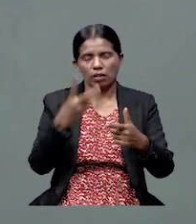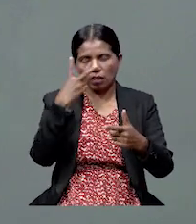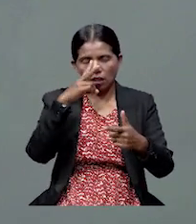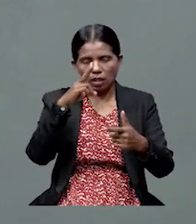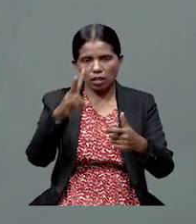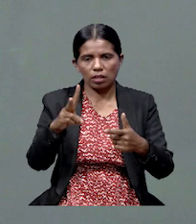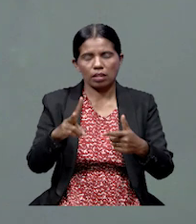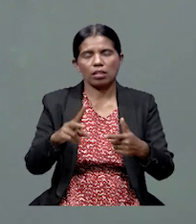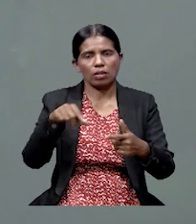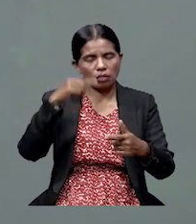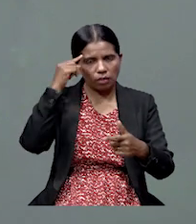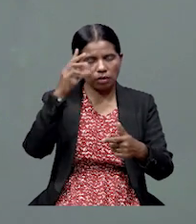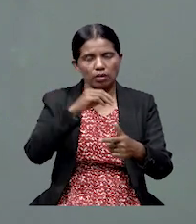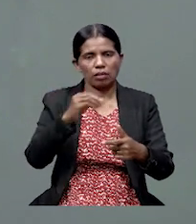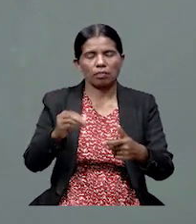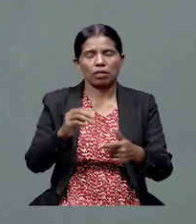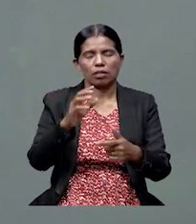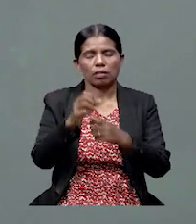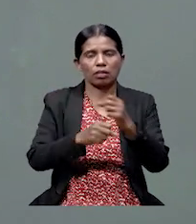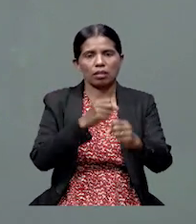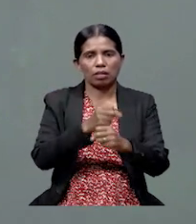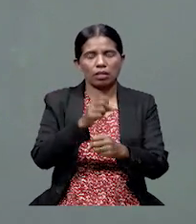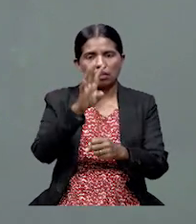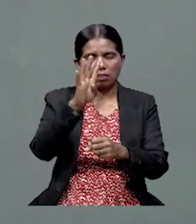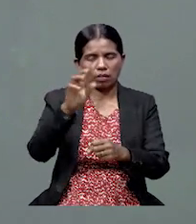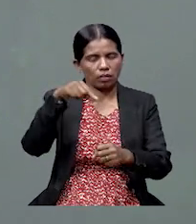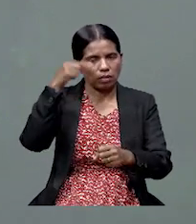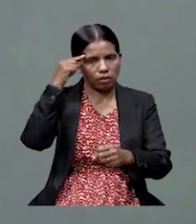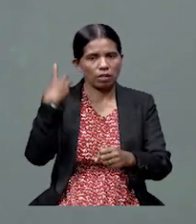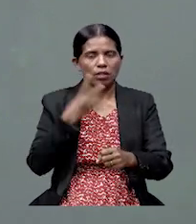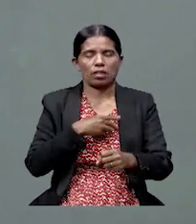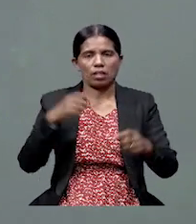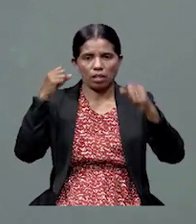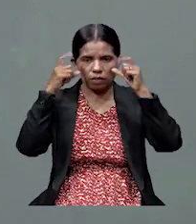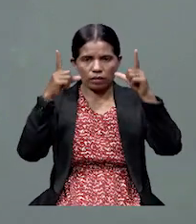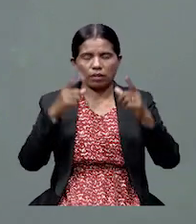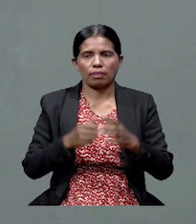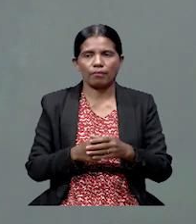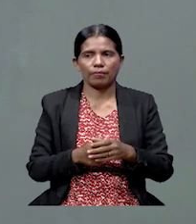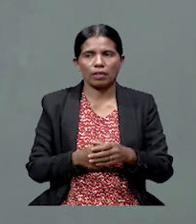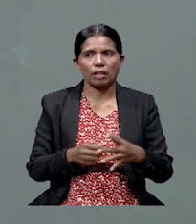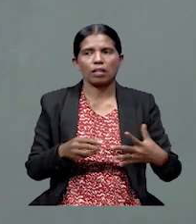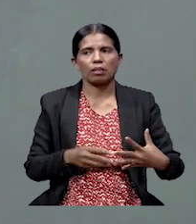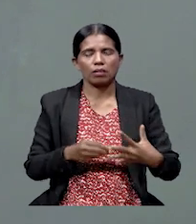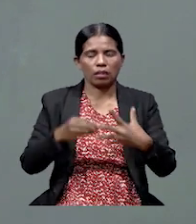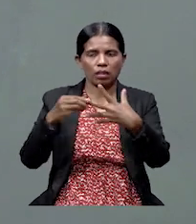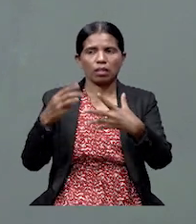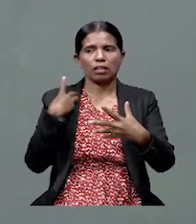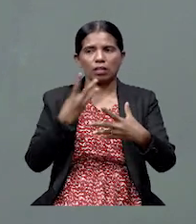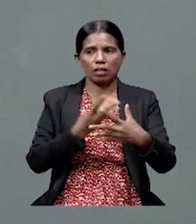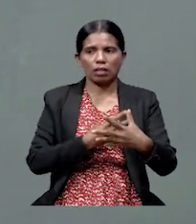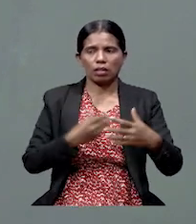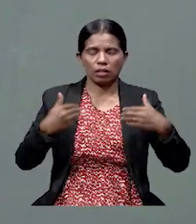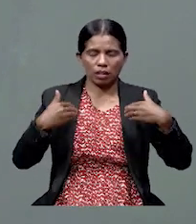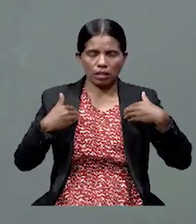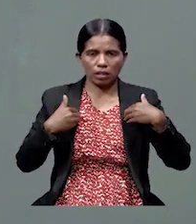governo depois de 4 anos governação makita foi hakfodak e pior liutang ita ia